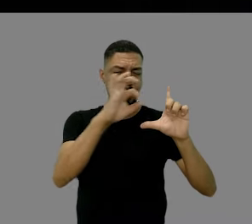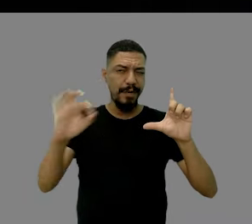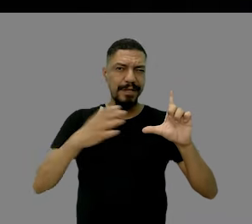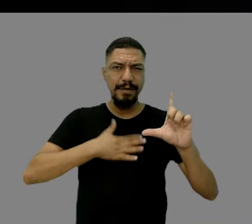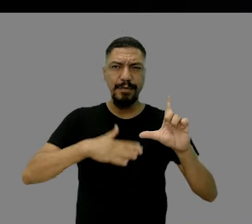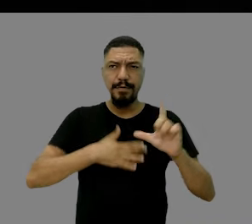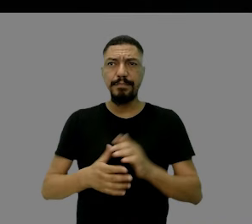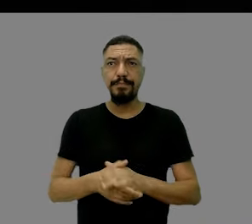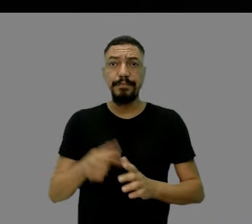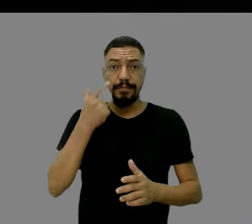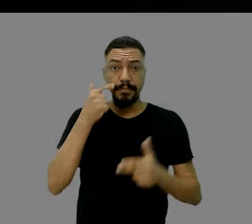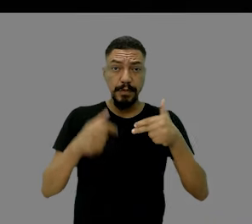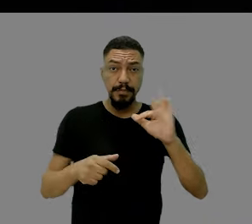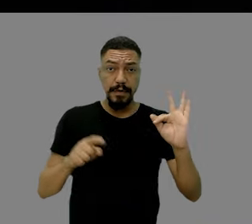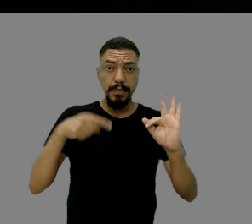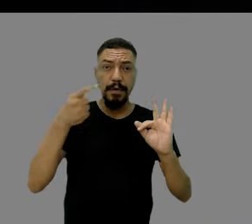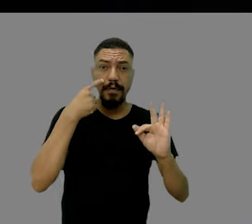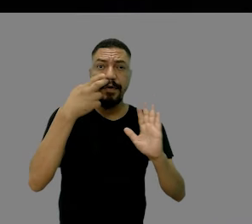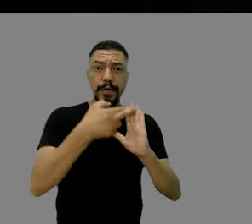e aí a gente vai para os relatórios.